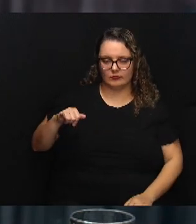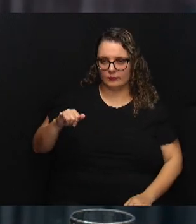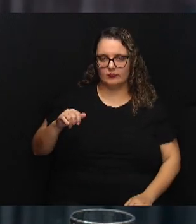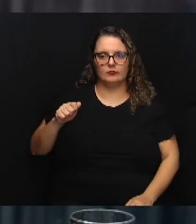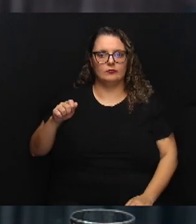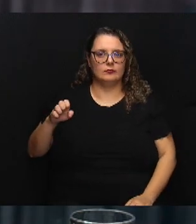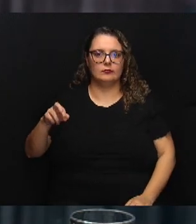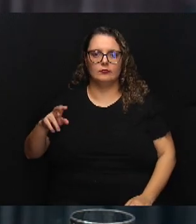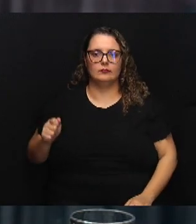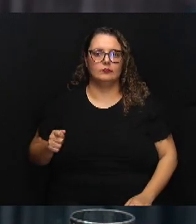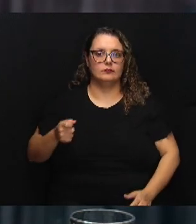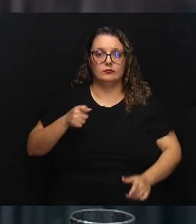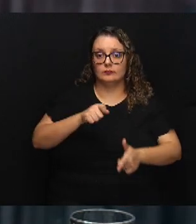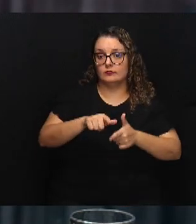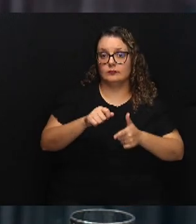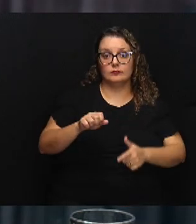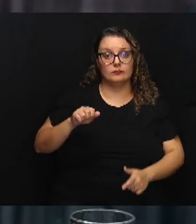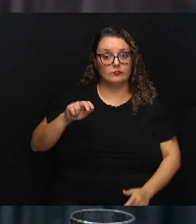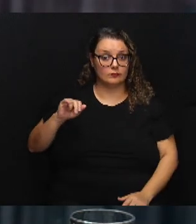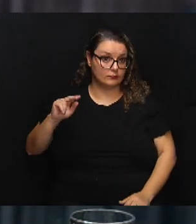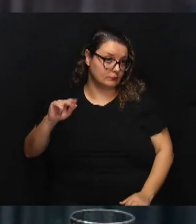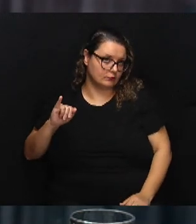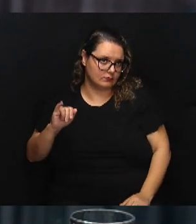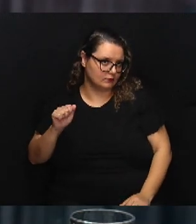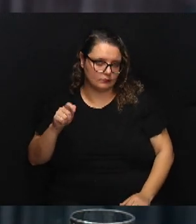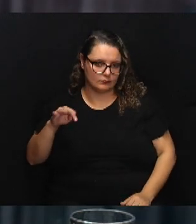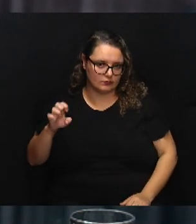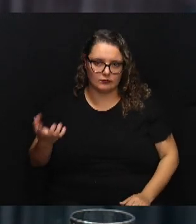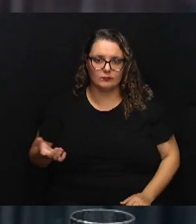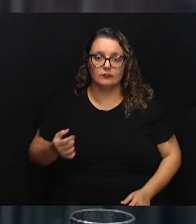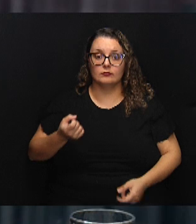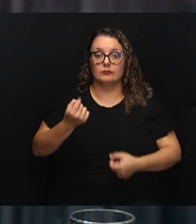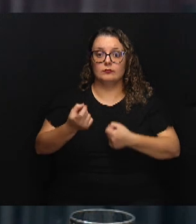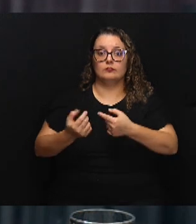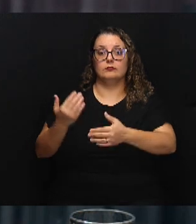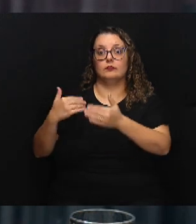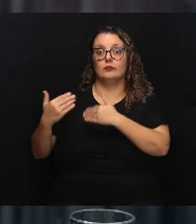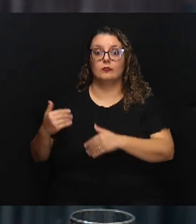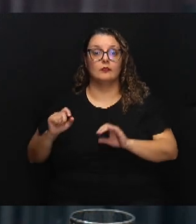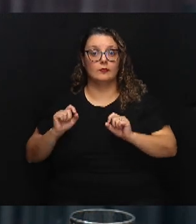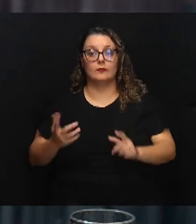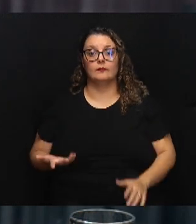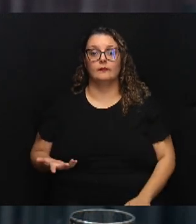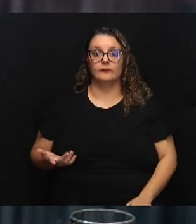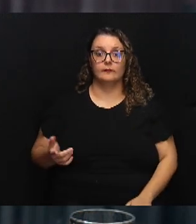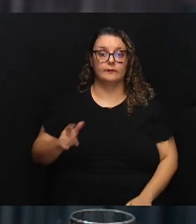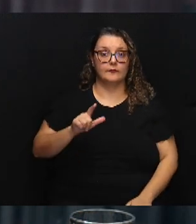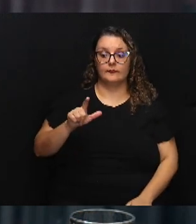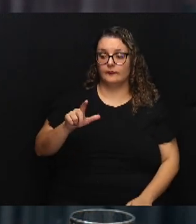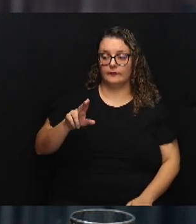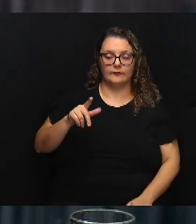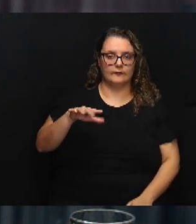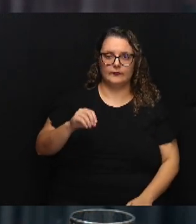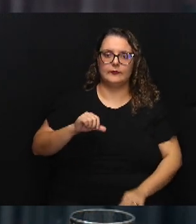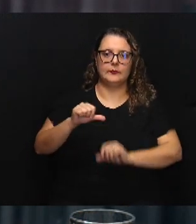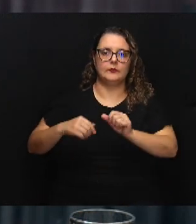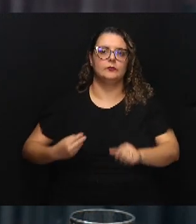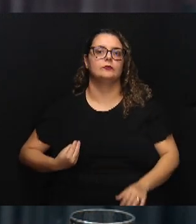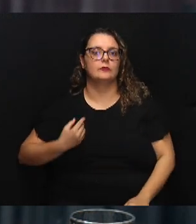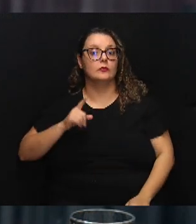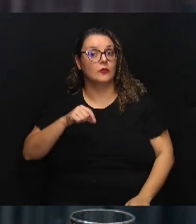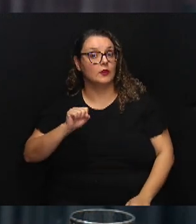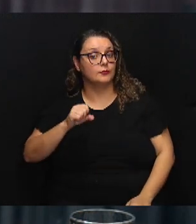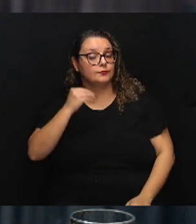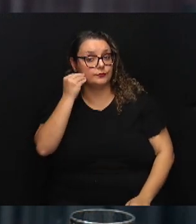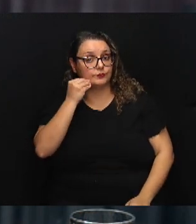de um iate, mas também algumas coisas a gente consegue retroagir no sentido de não é o luxo que transforma uma vida, e sim a experiência que você